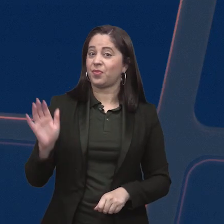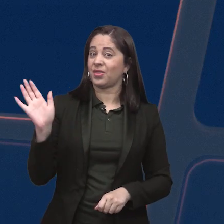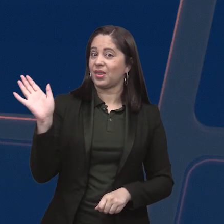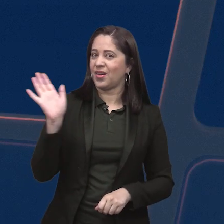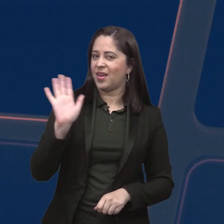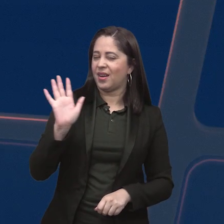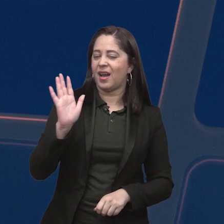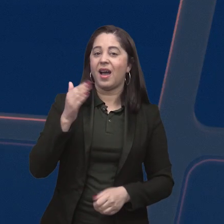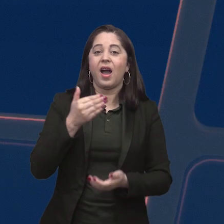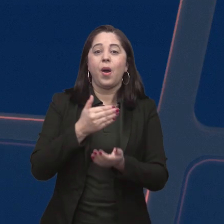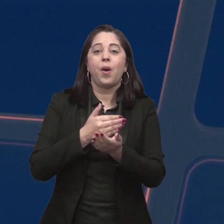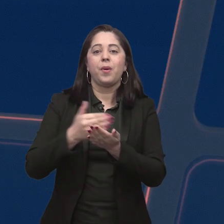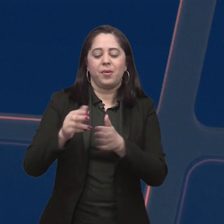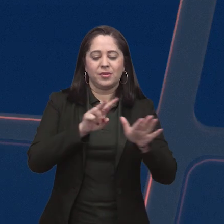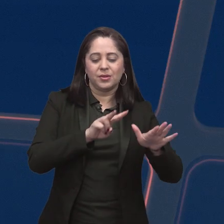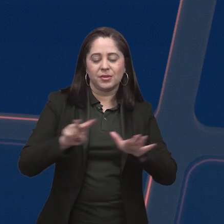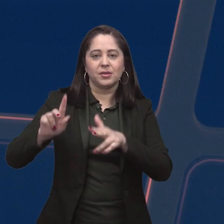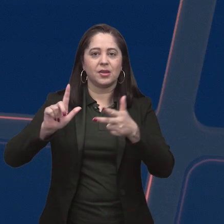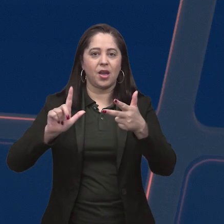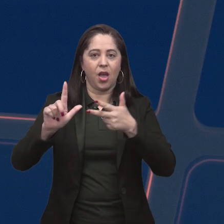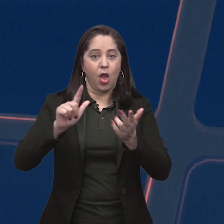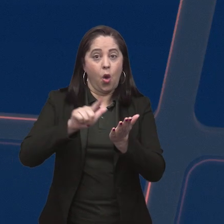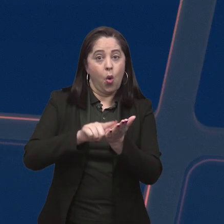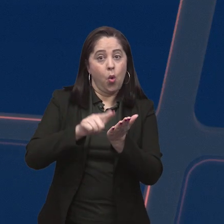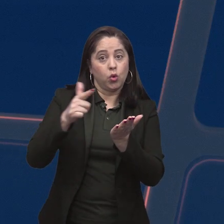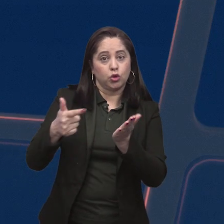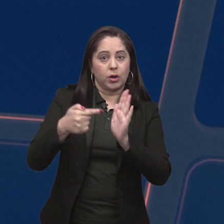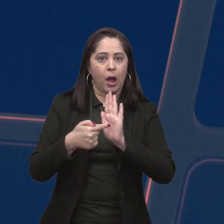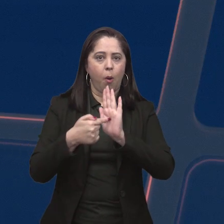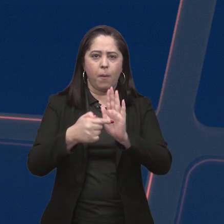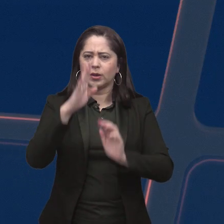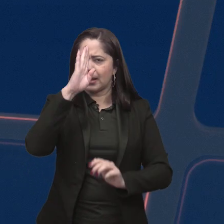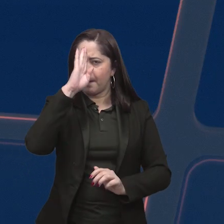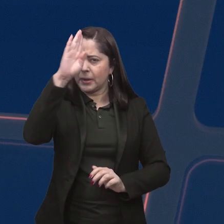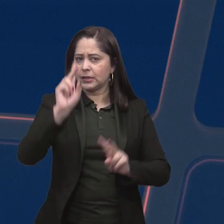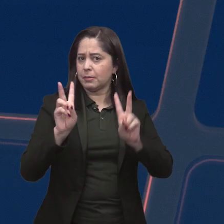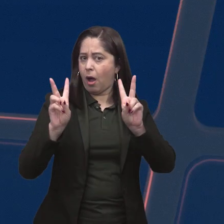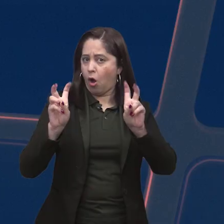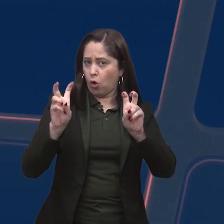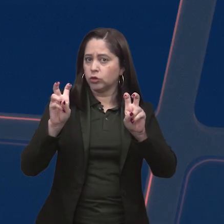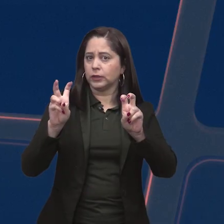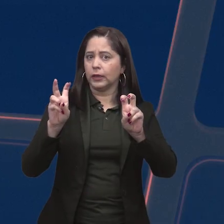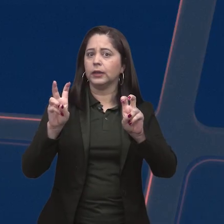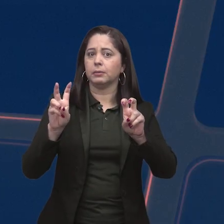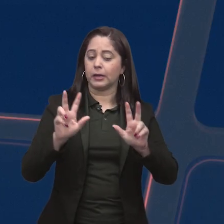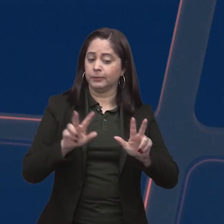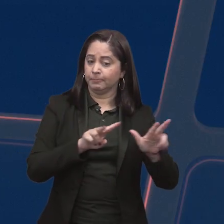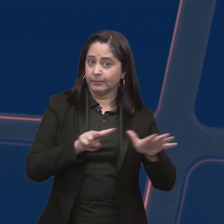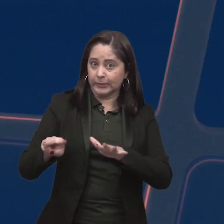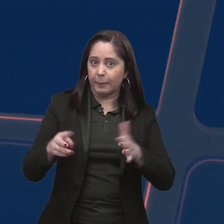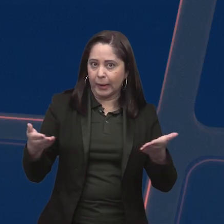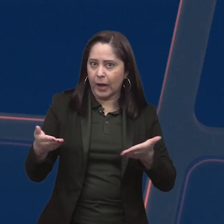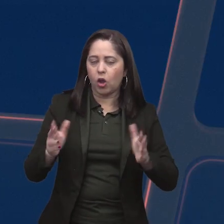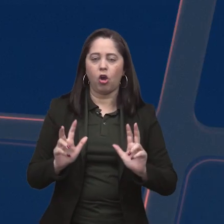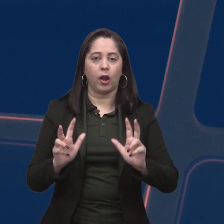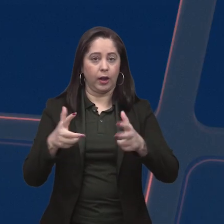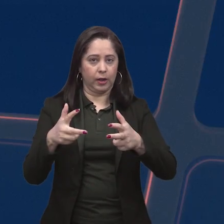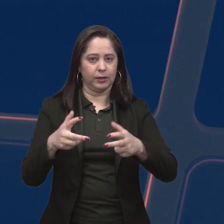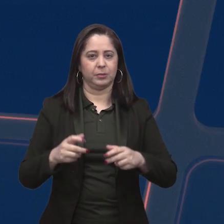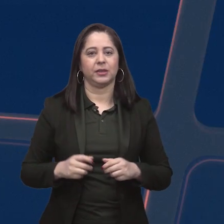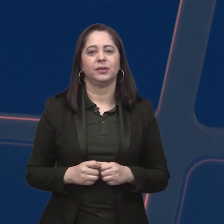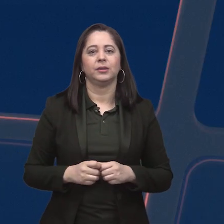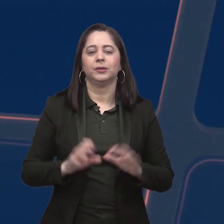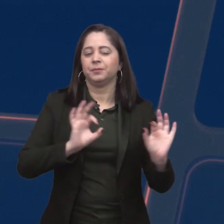Olá, está no ar o Semana Legislativa, nosso programa com os principais assuntos desta semana na Câmara Municipal e na nossa